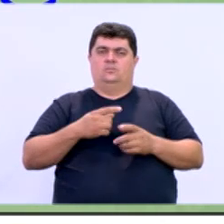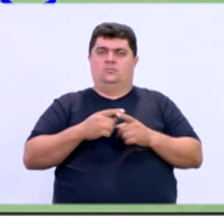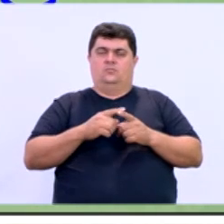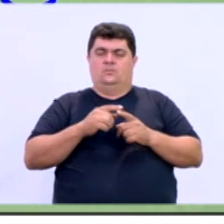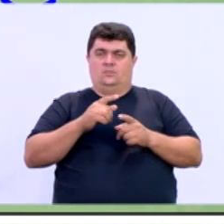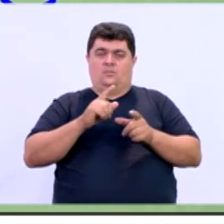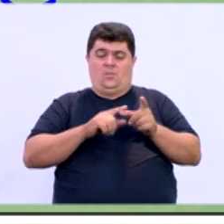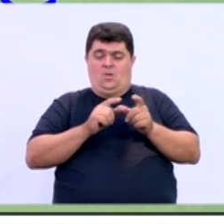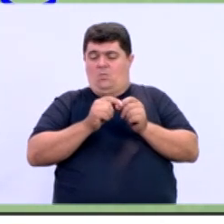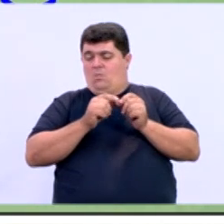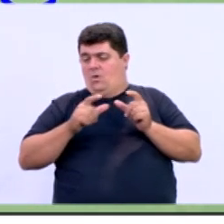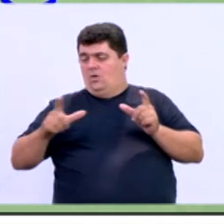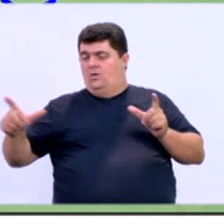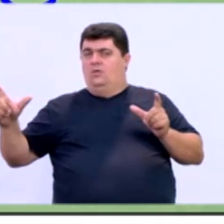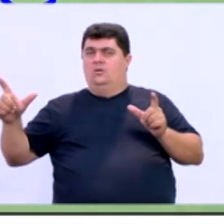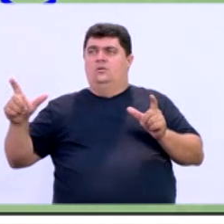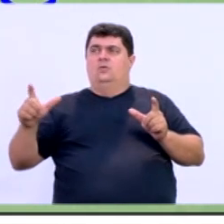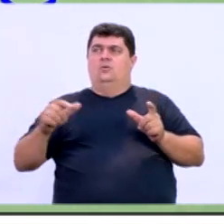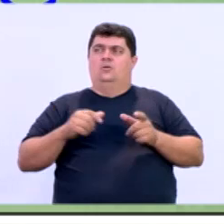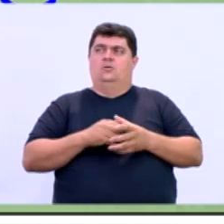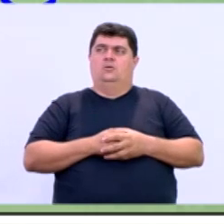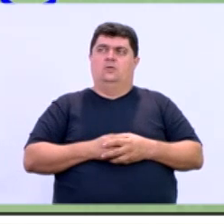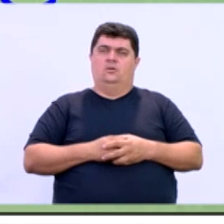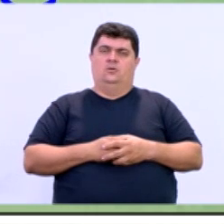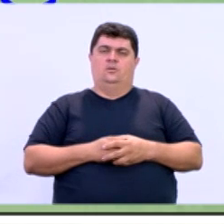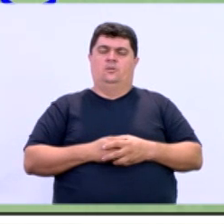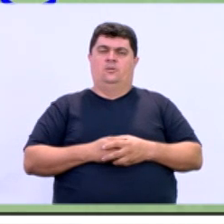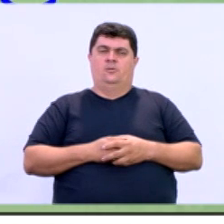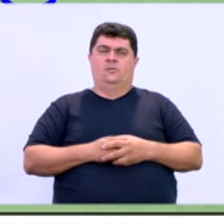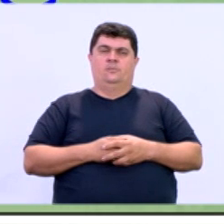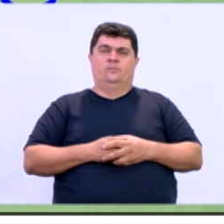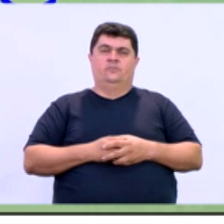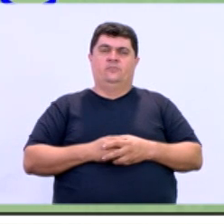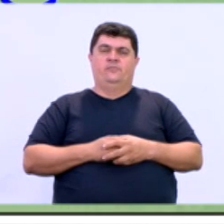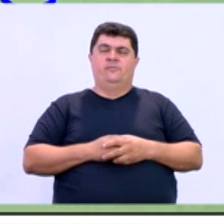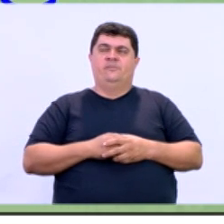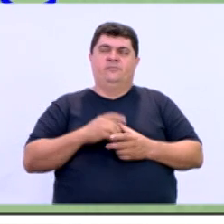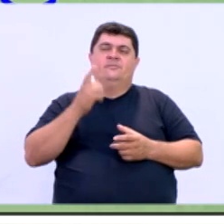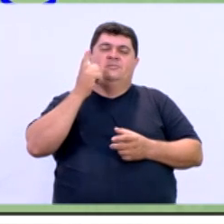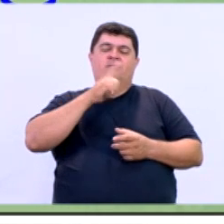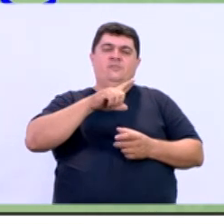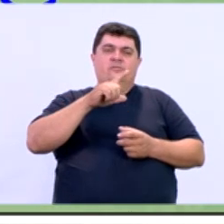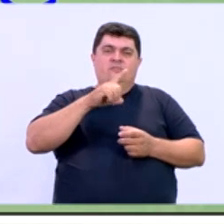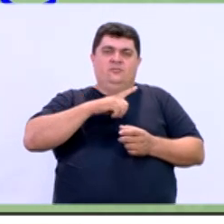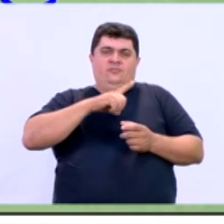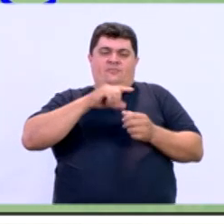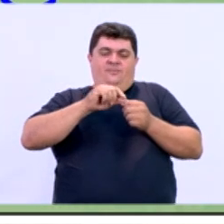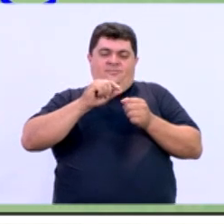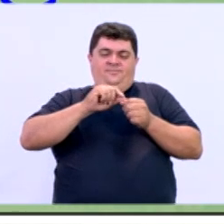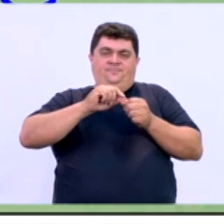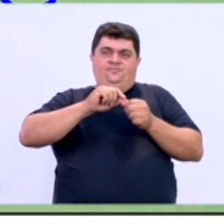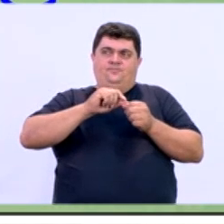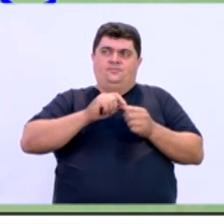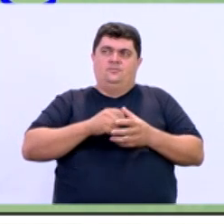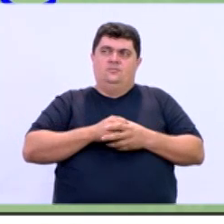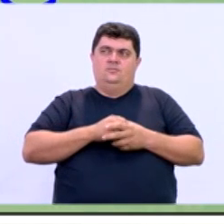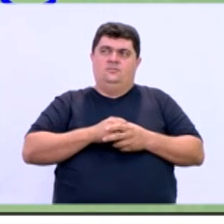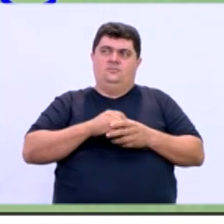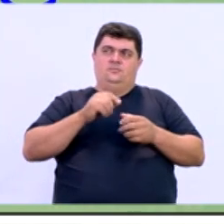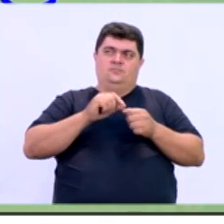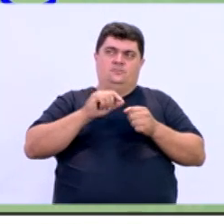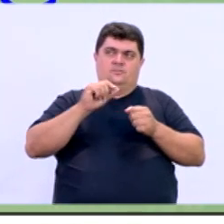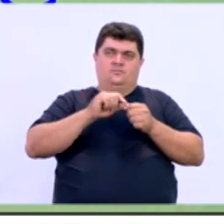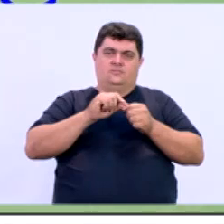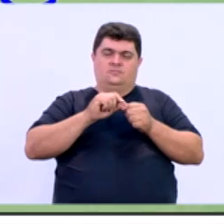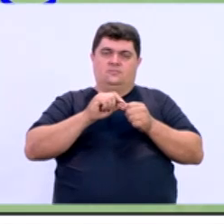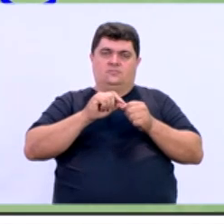passe a caixinha, tá? Então, ele consegue preencher isso aqui. Por quê? Porque o